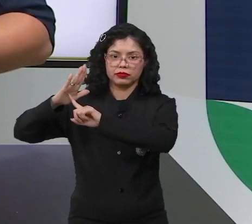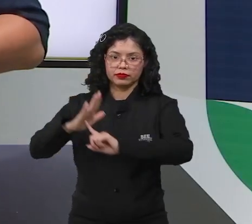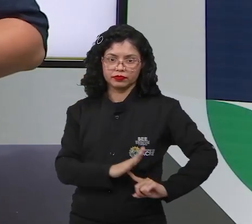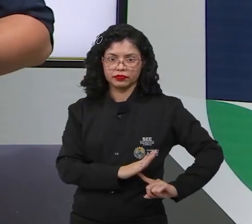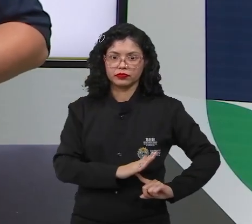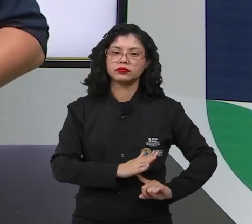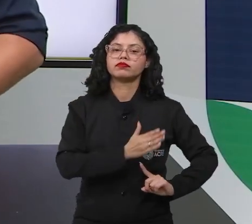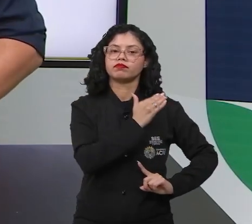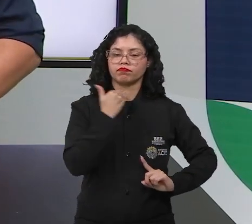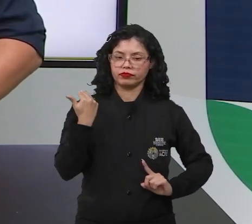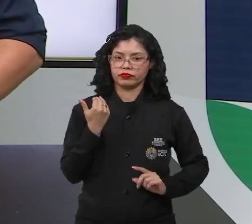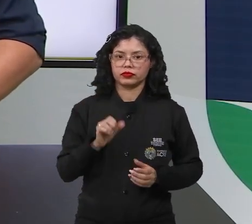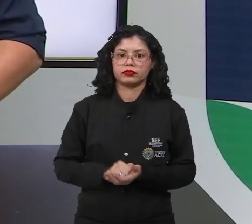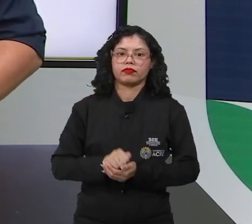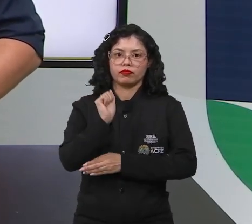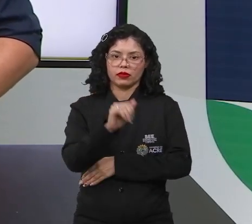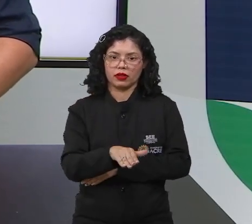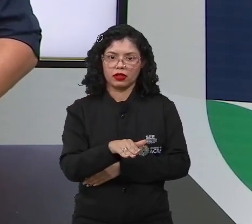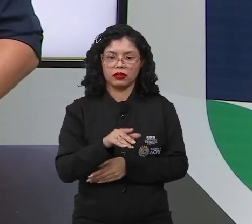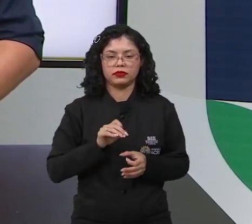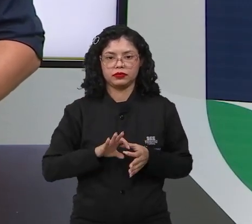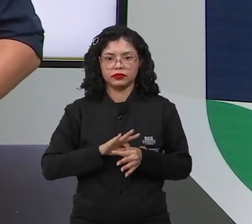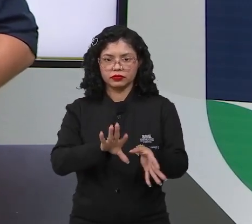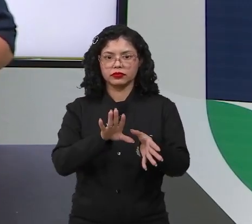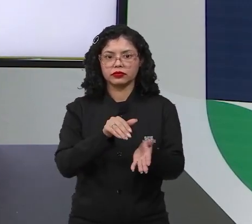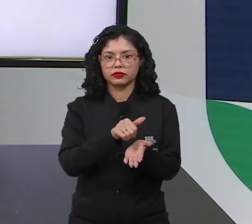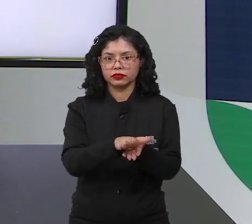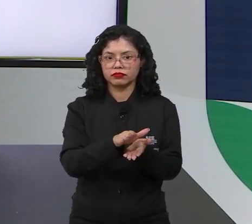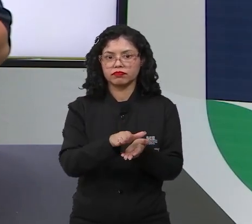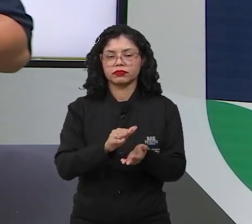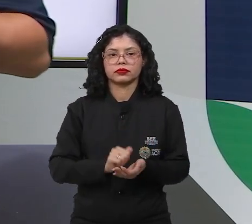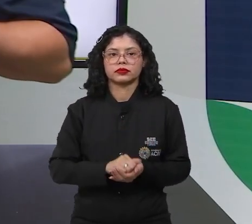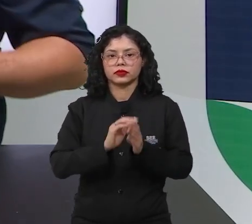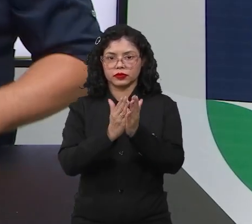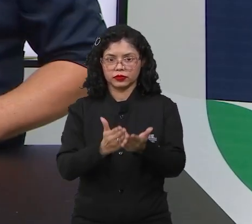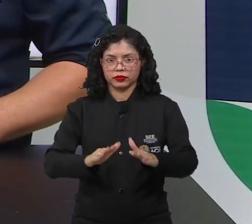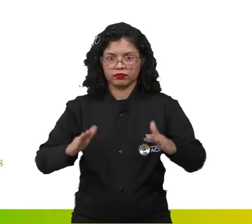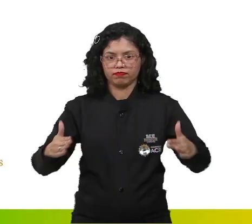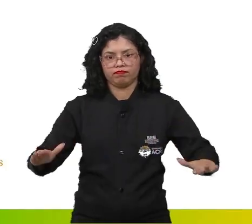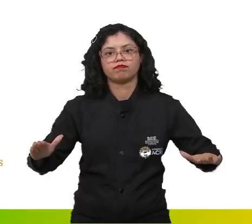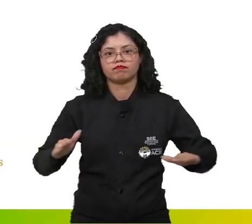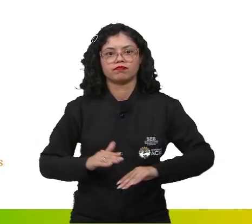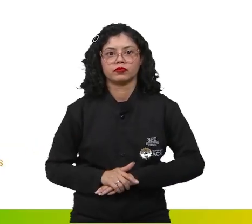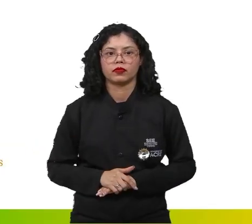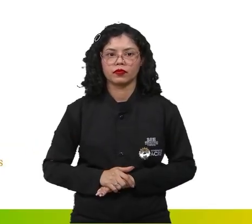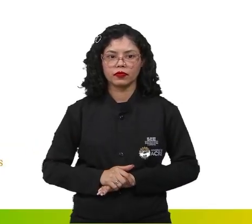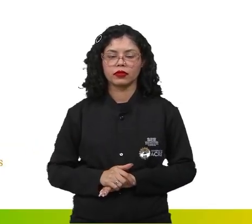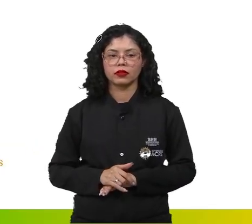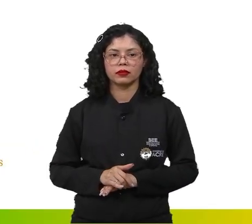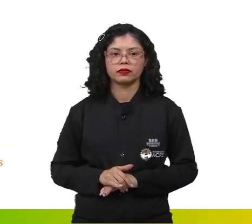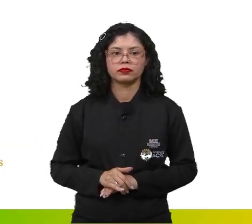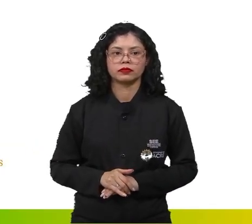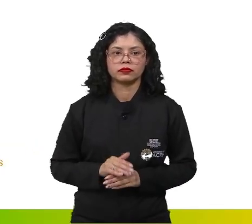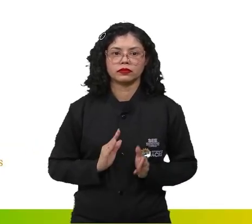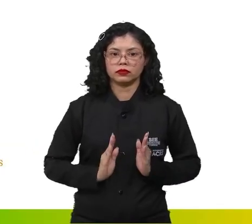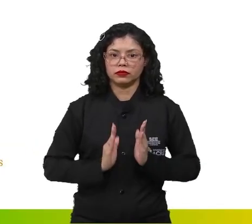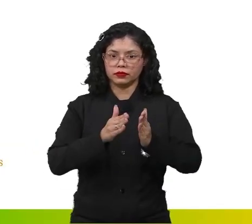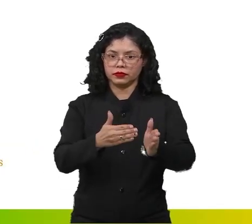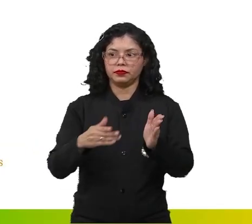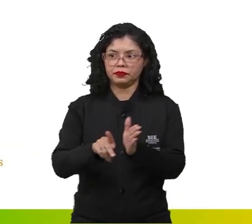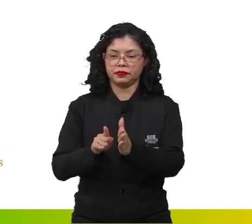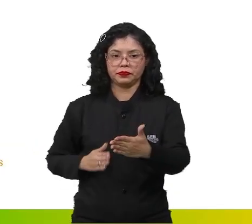também e os corpos eram atirados ao mar. É algo bem desumano, como você sabe, percebe aí, não é? Os destinos e